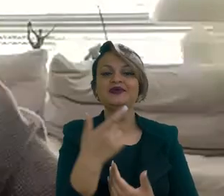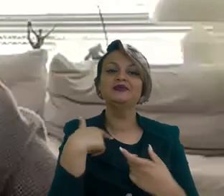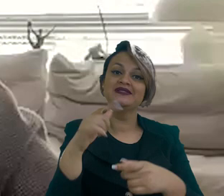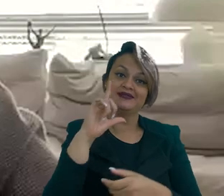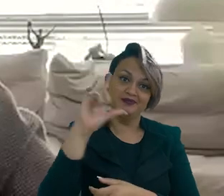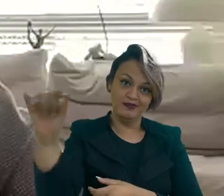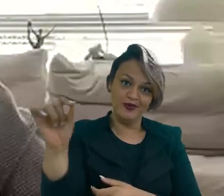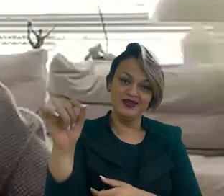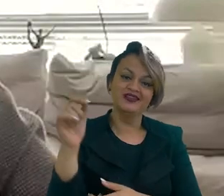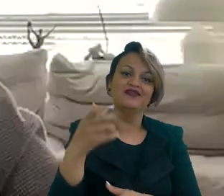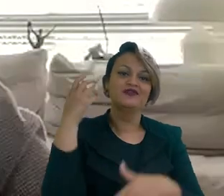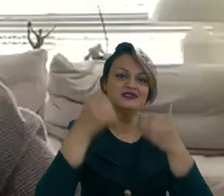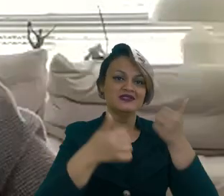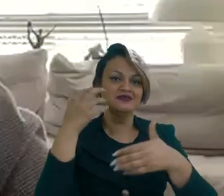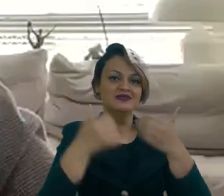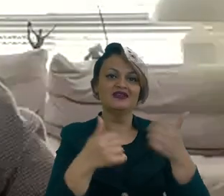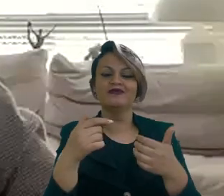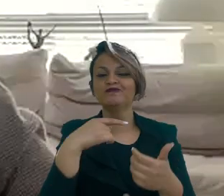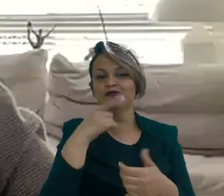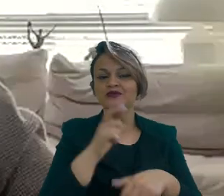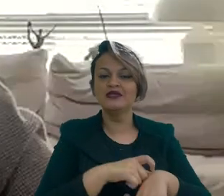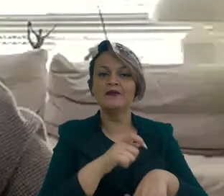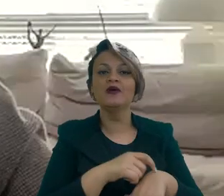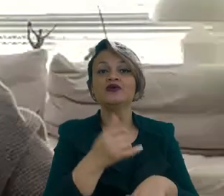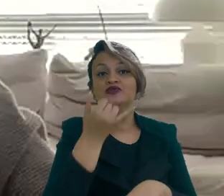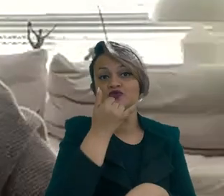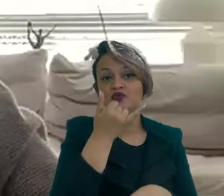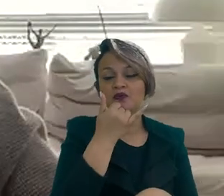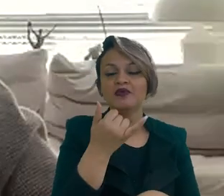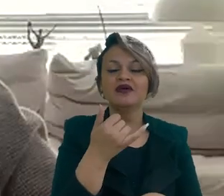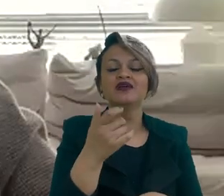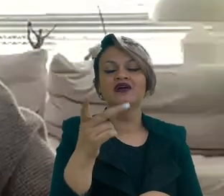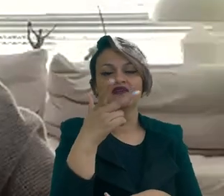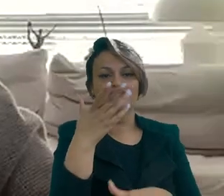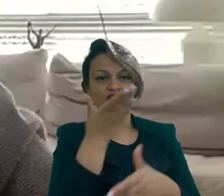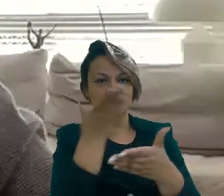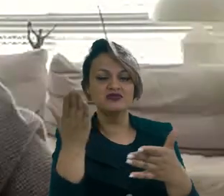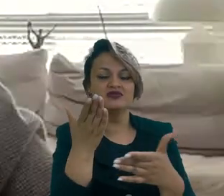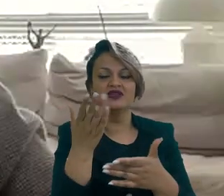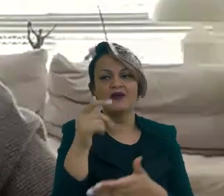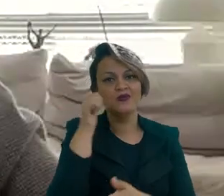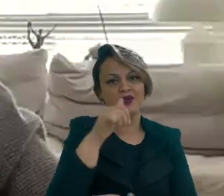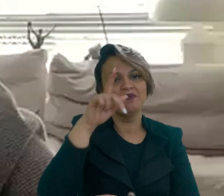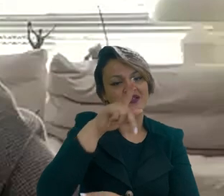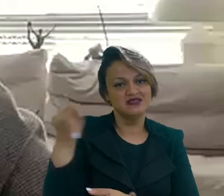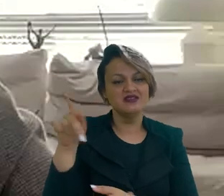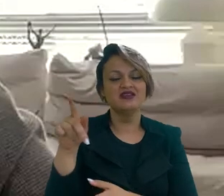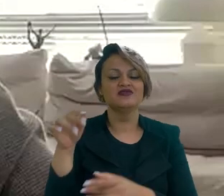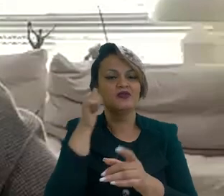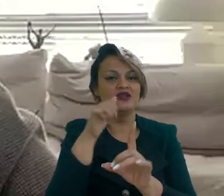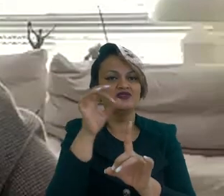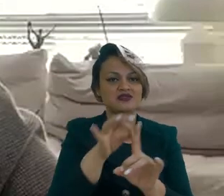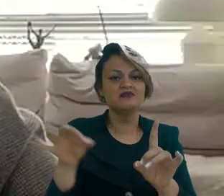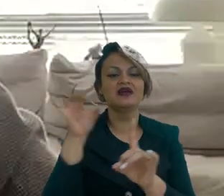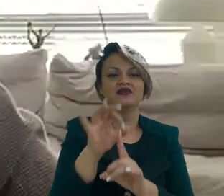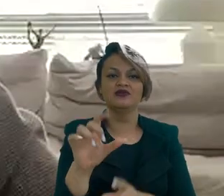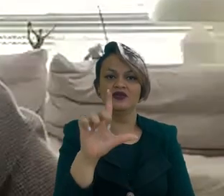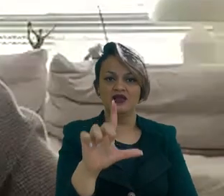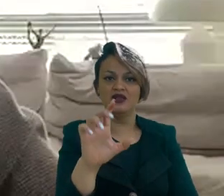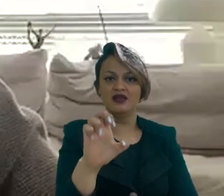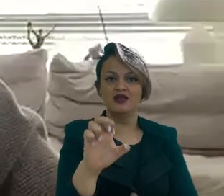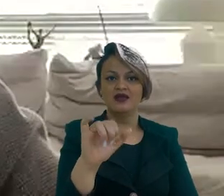ficar mais um pouquinho para ouvir aqueles amigo Rodrigo eu peço esposas a nossa presidente a senhora